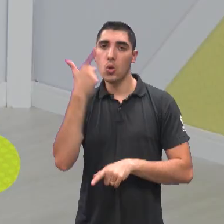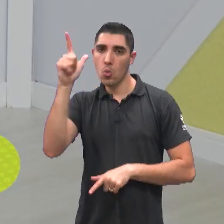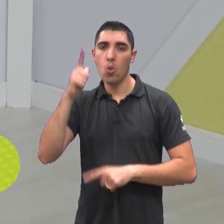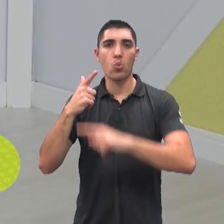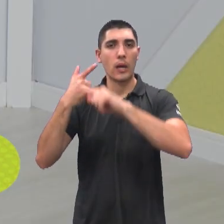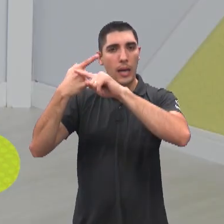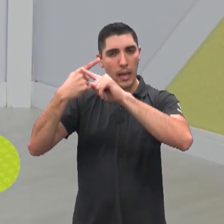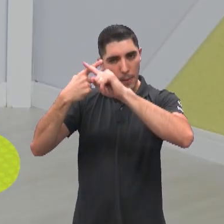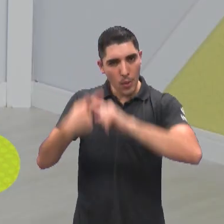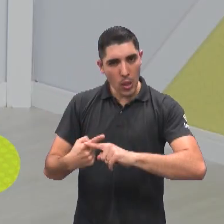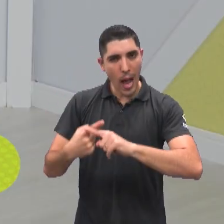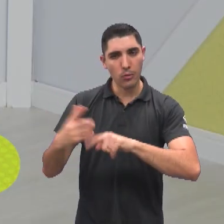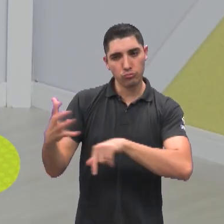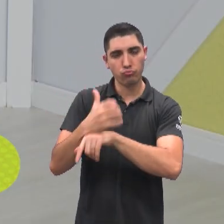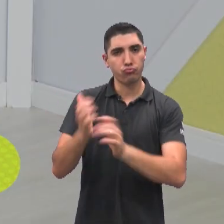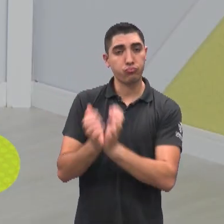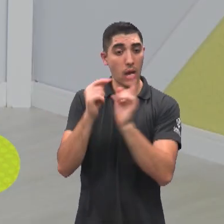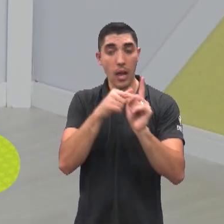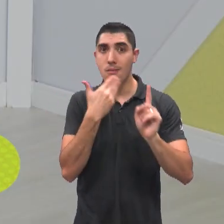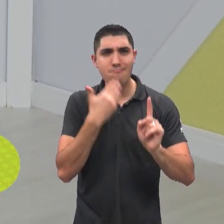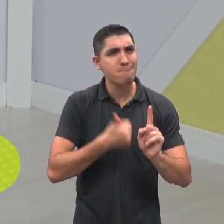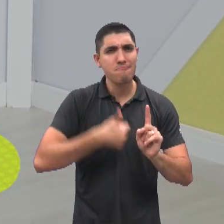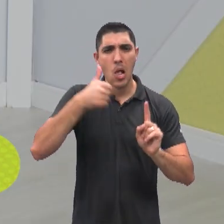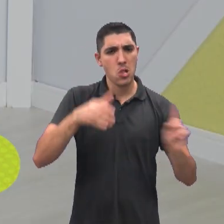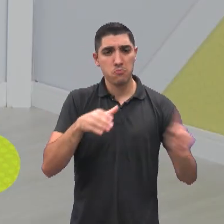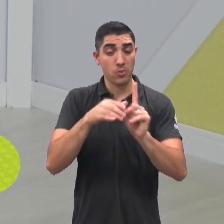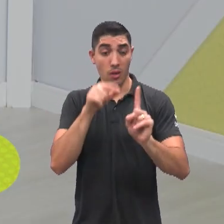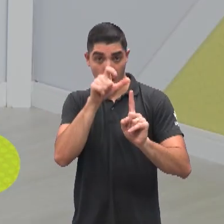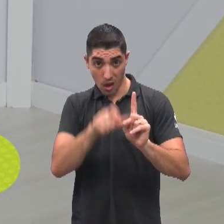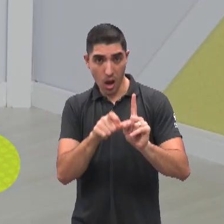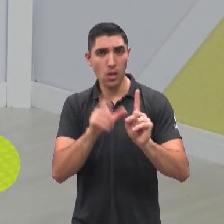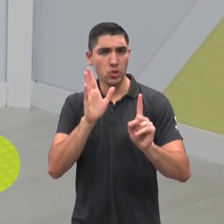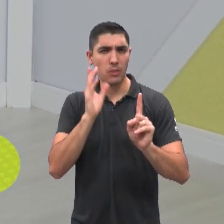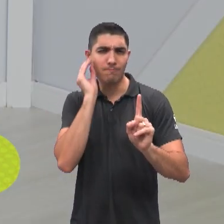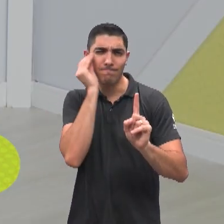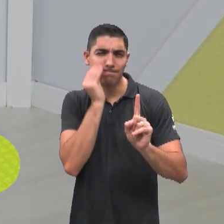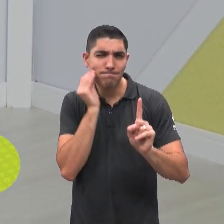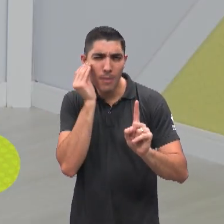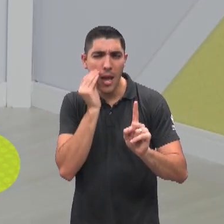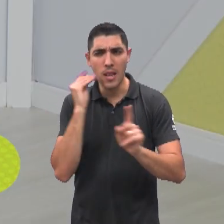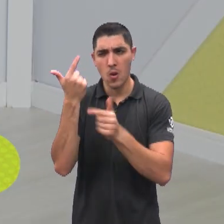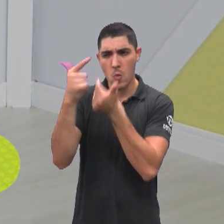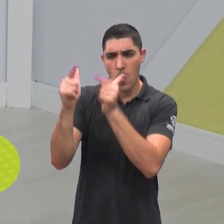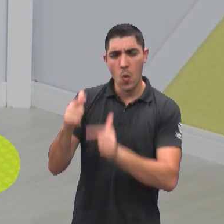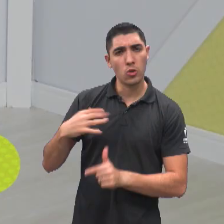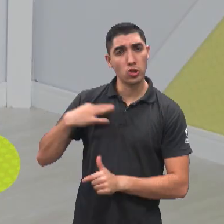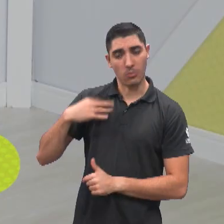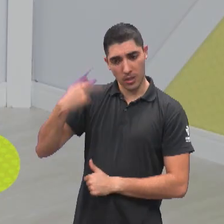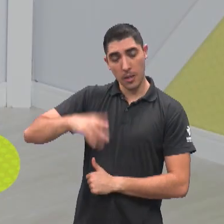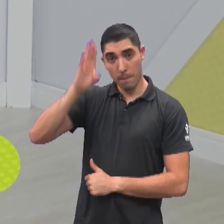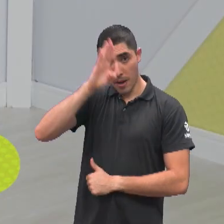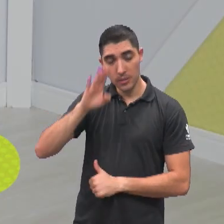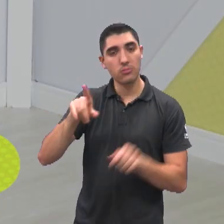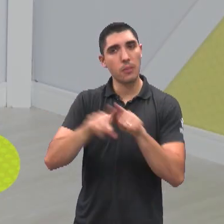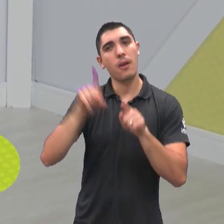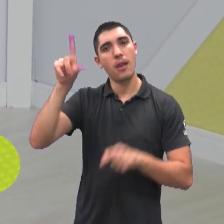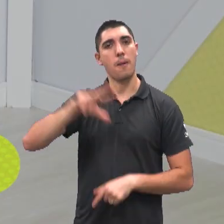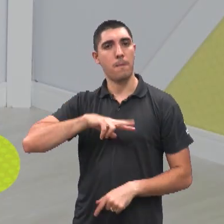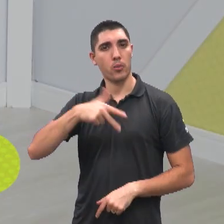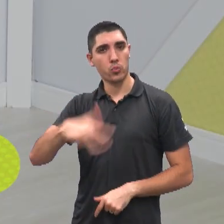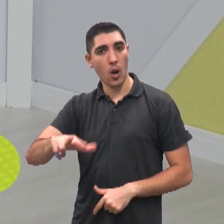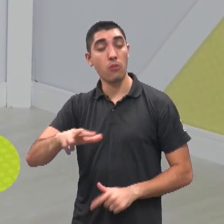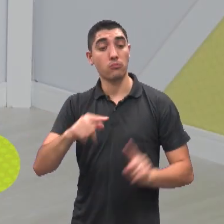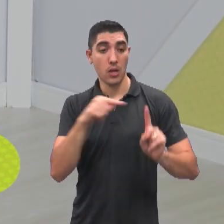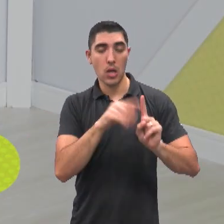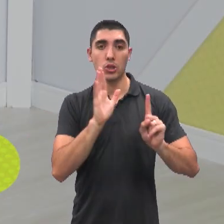sendo eleita a MVP do campeonato. Bárbara tem longa bagagem por diferentes clubes no Brasil e em Portugal. A pivô disputou a edição